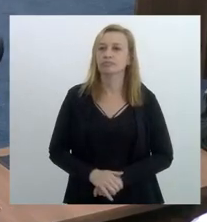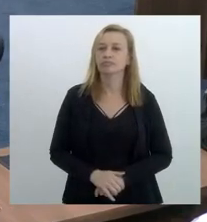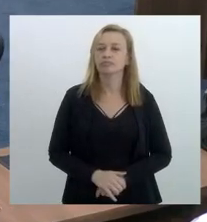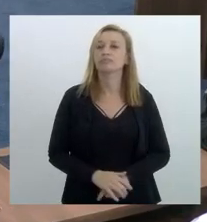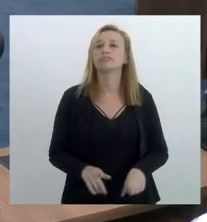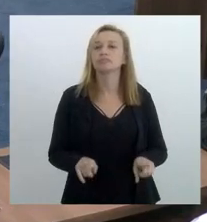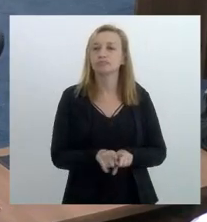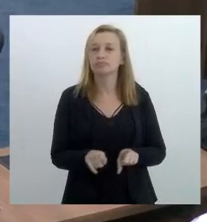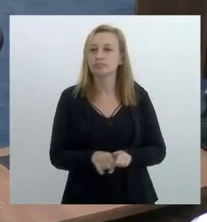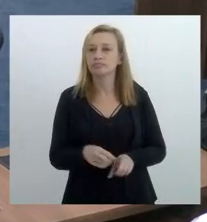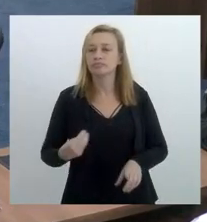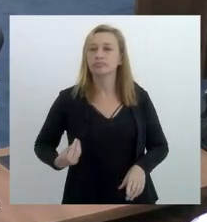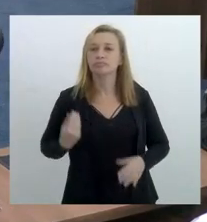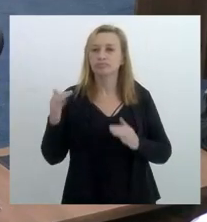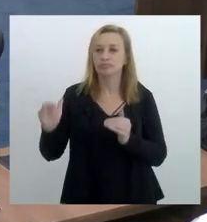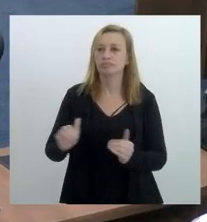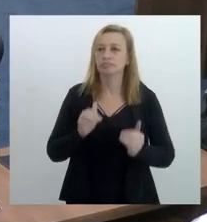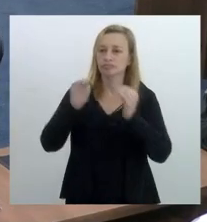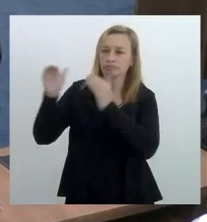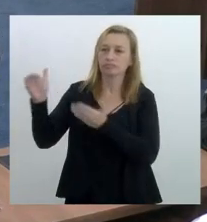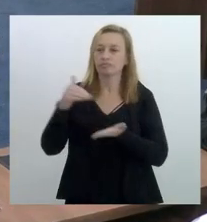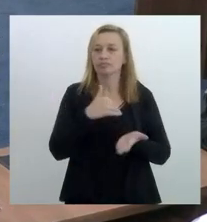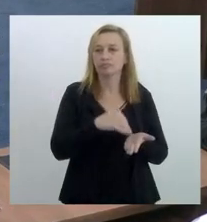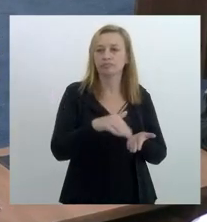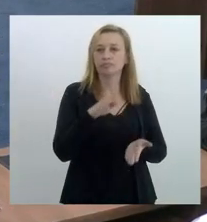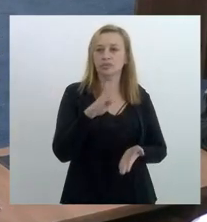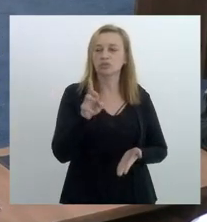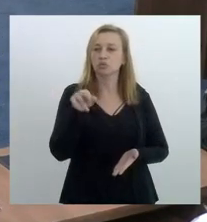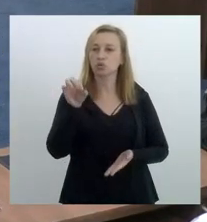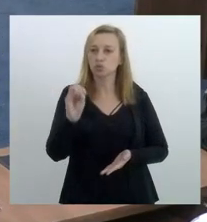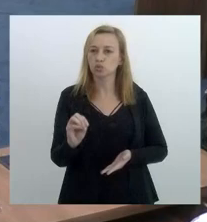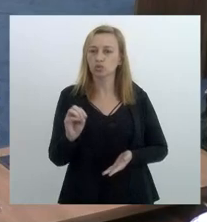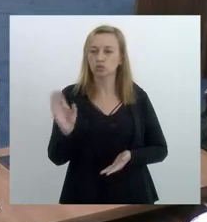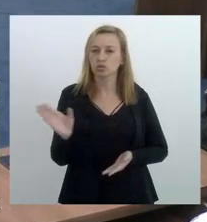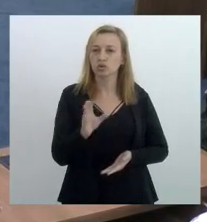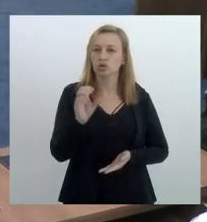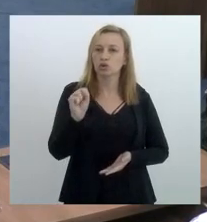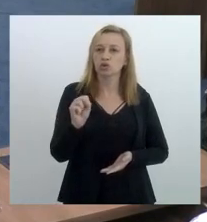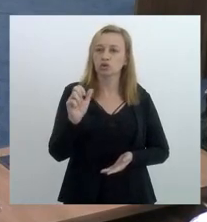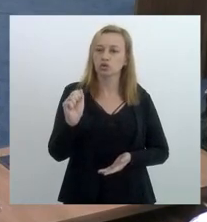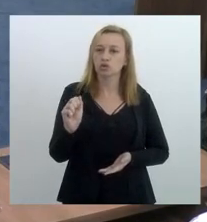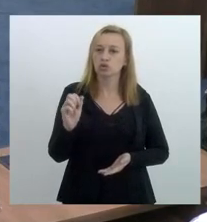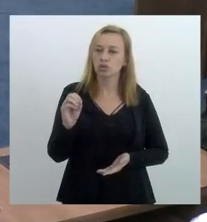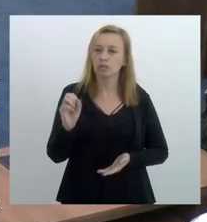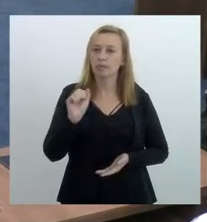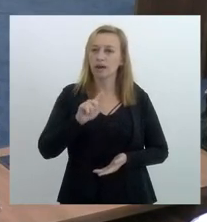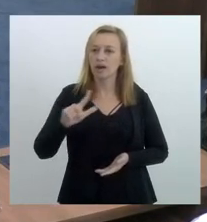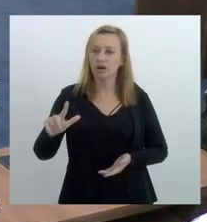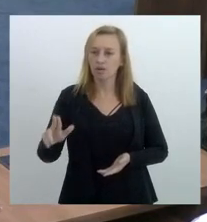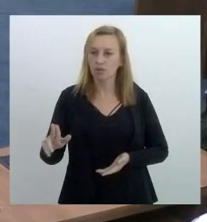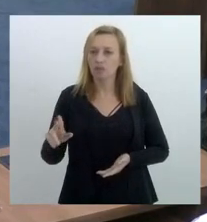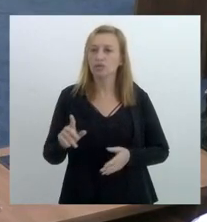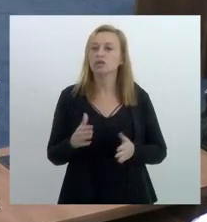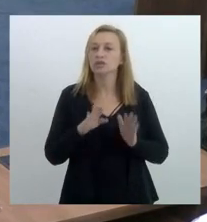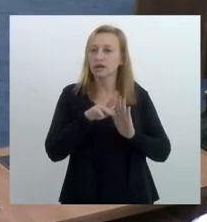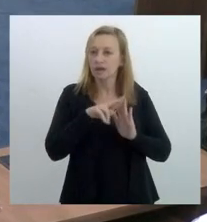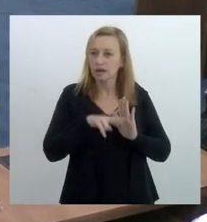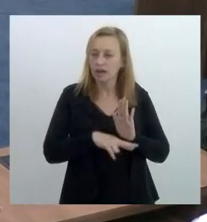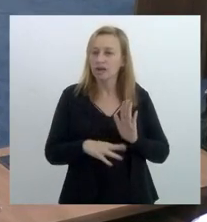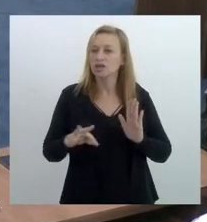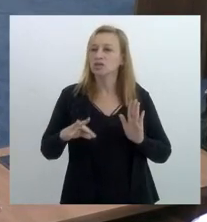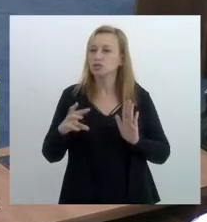e a presença do subsecretário também, Bruno Sobral. Então, dentro da mesma regra